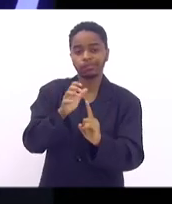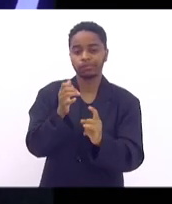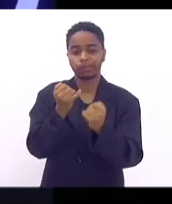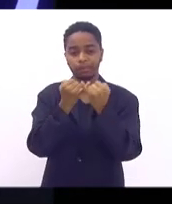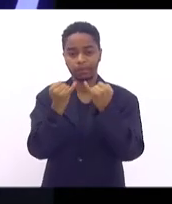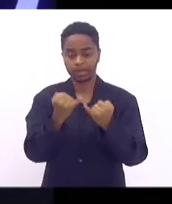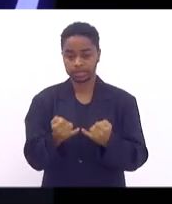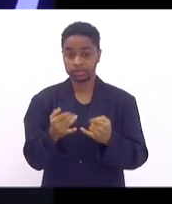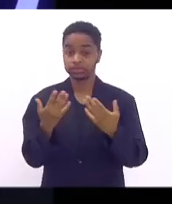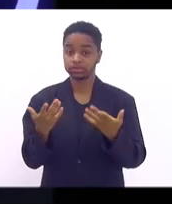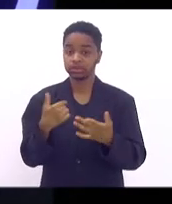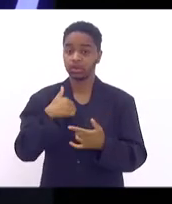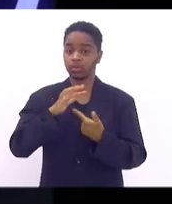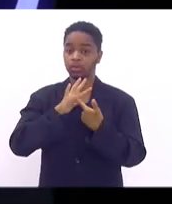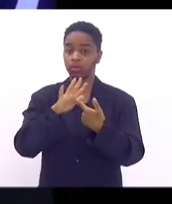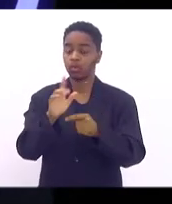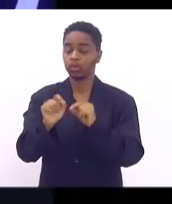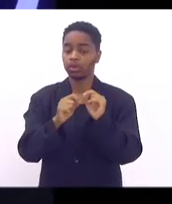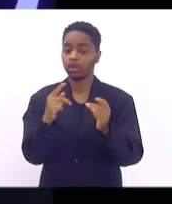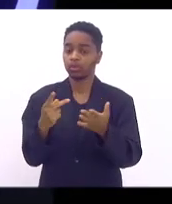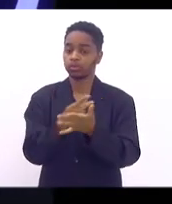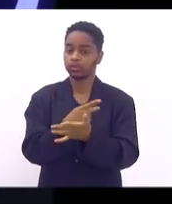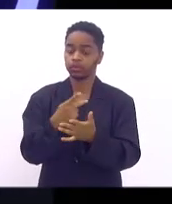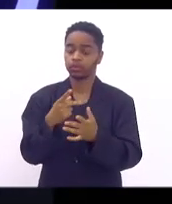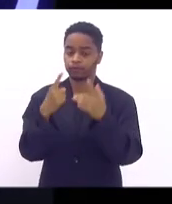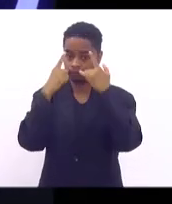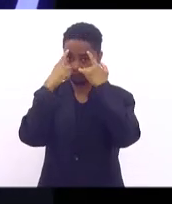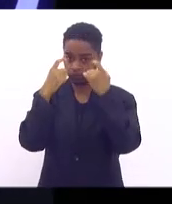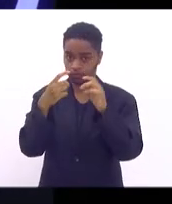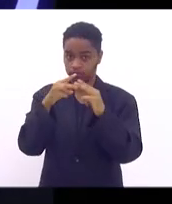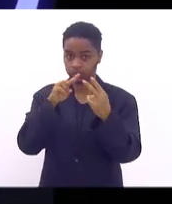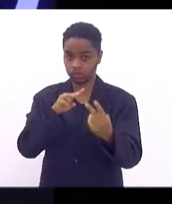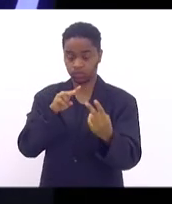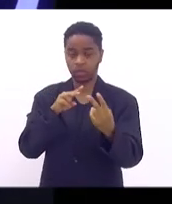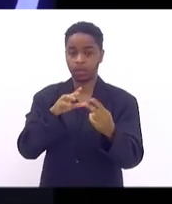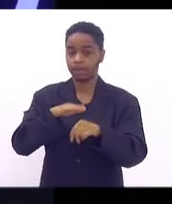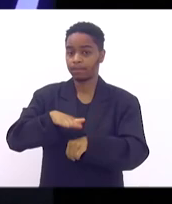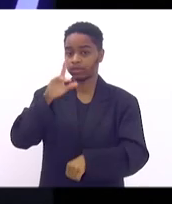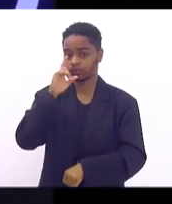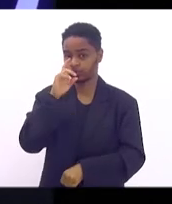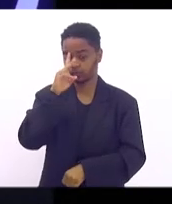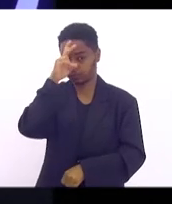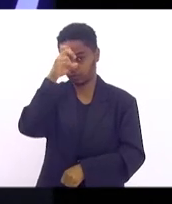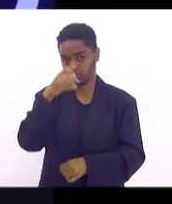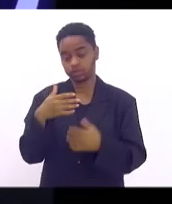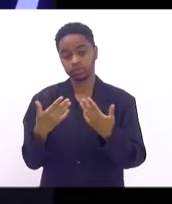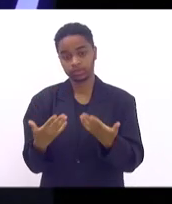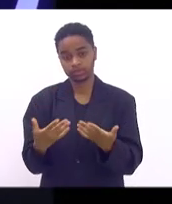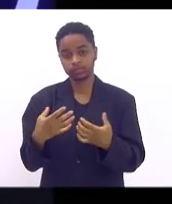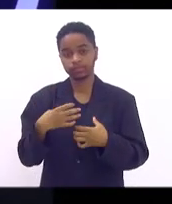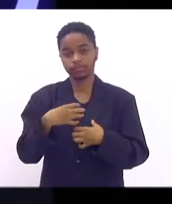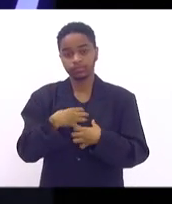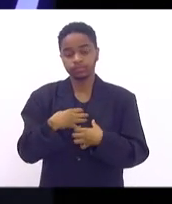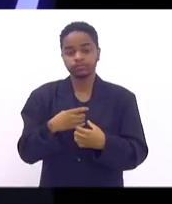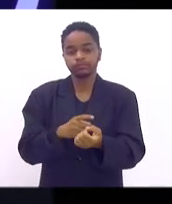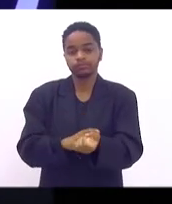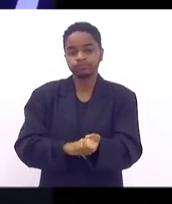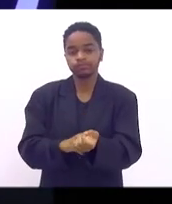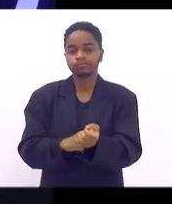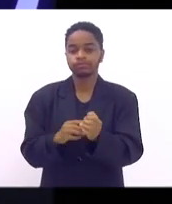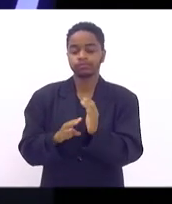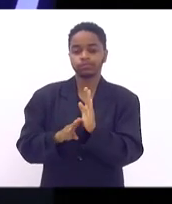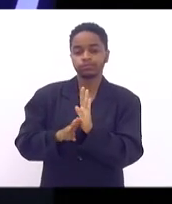o que na violência virtual é mais potente. Né? Então, essa tensão crescente e inconstante